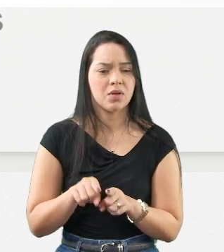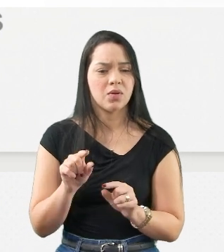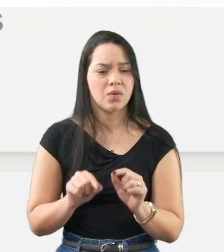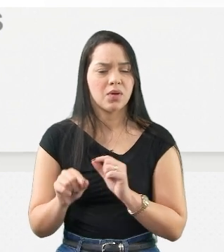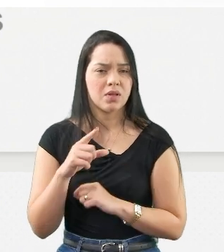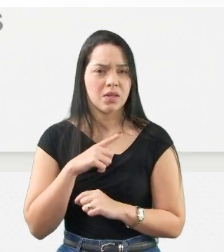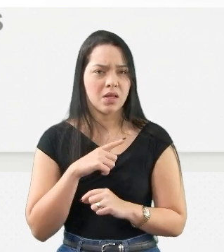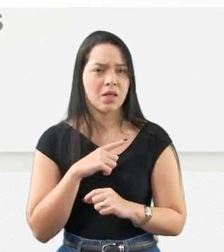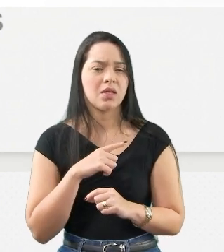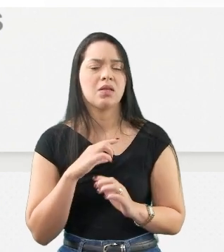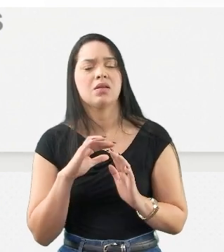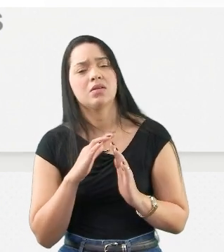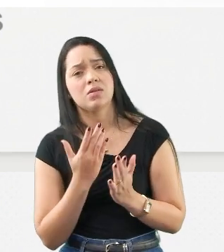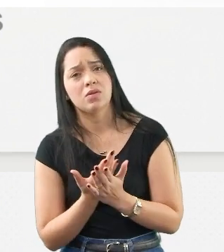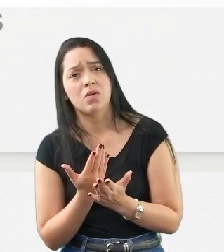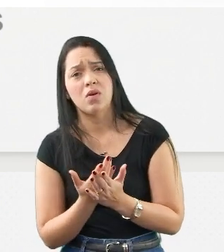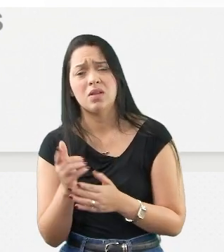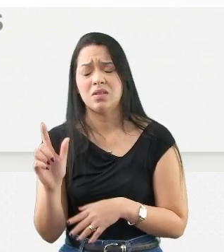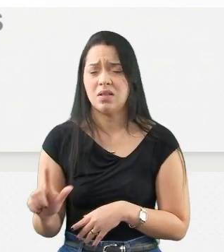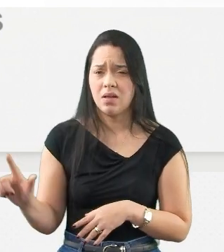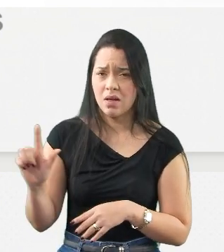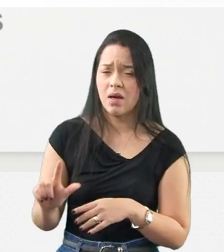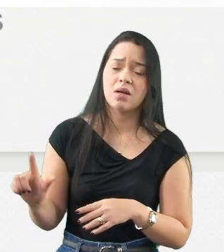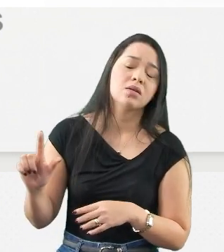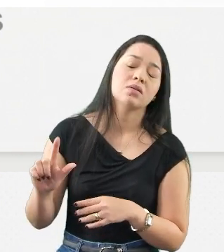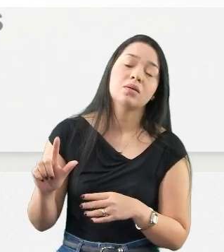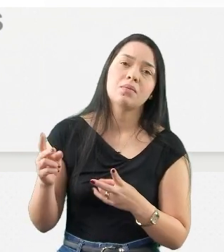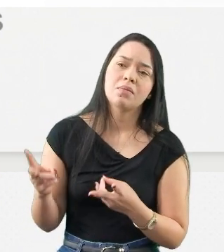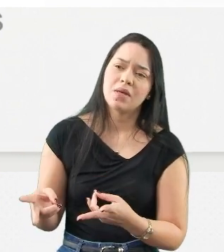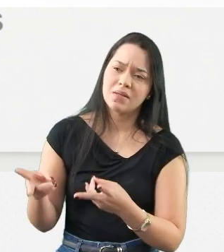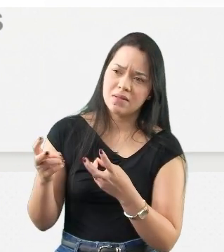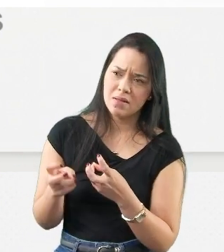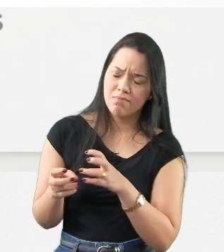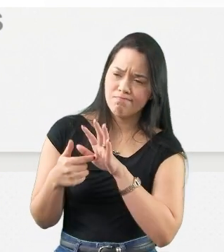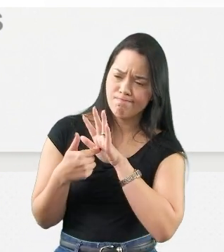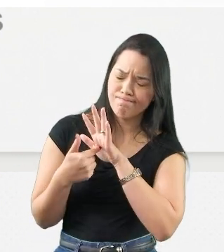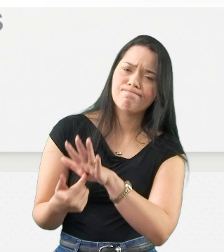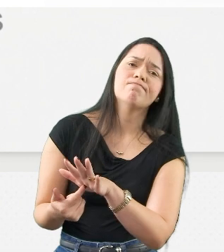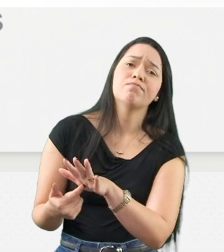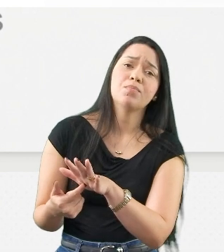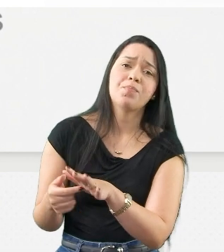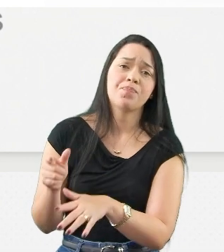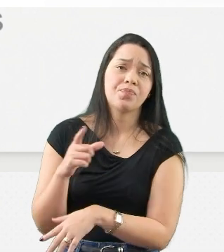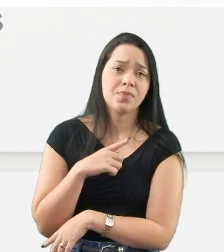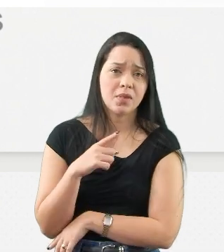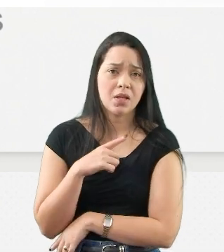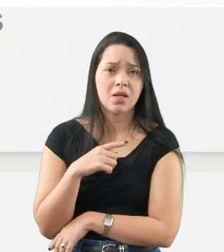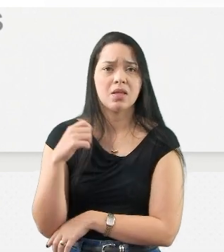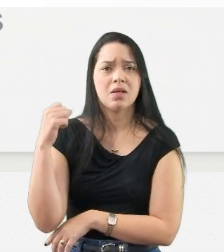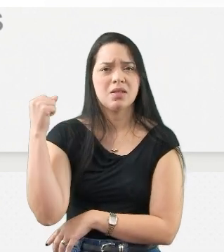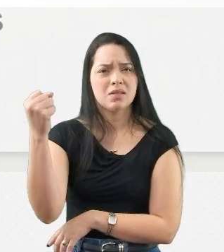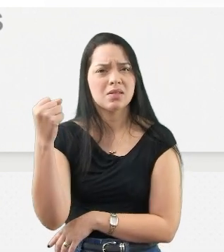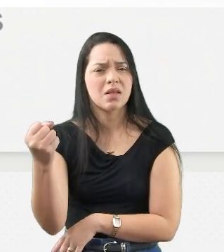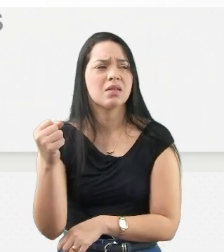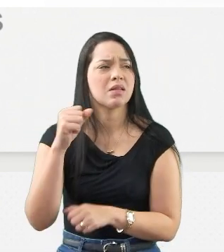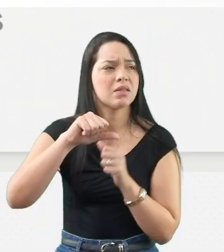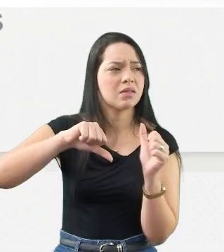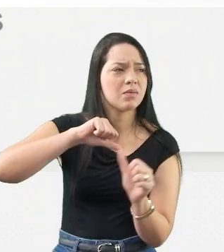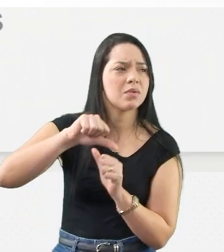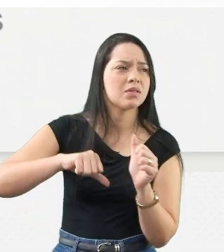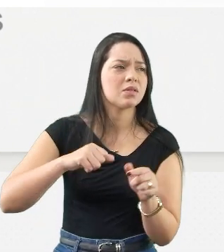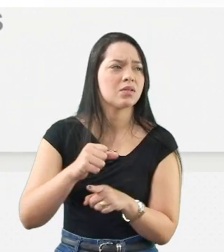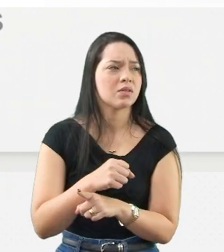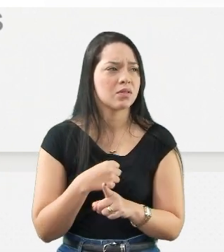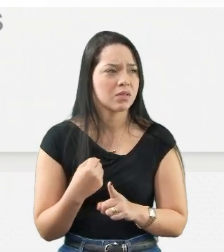escolas literárias que elas são muito, a gente percebe de forma muito nítida essa questão da resistência, da transformação